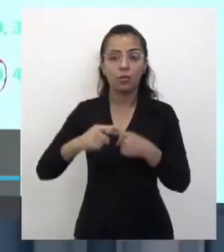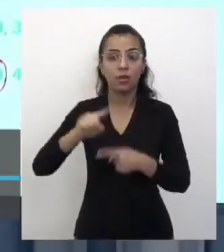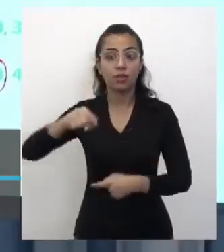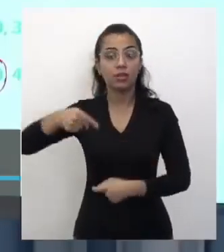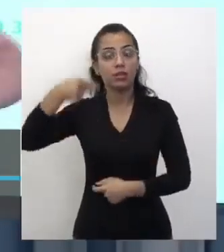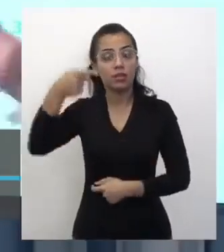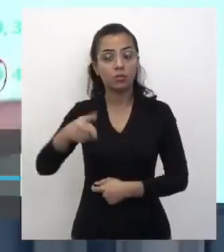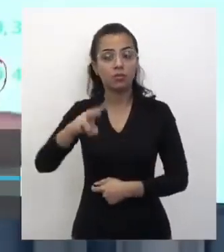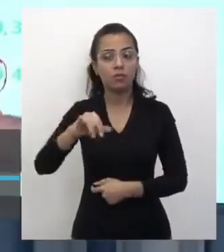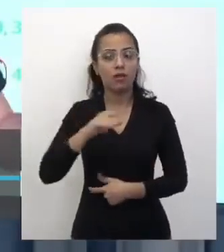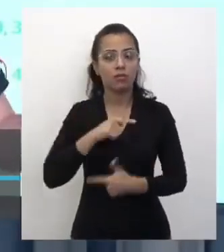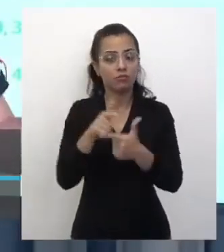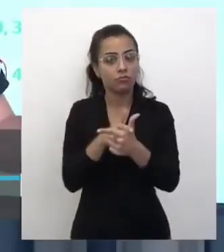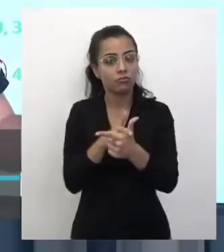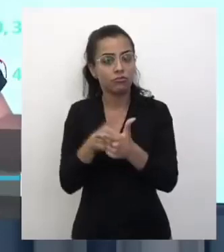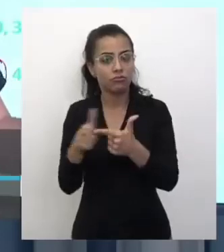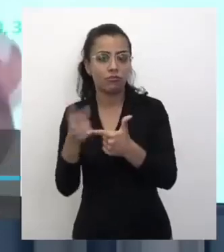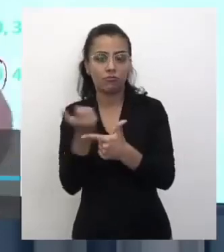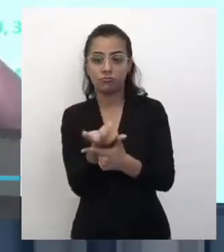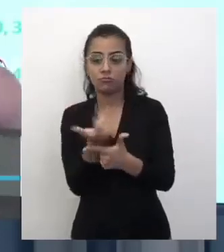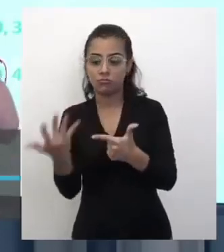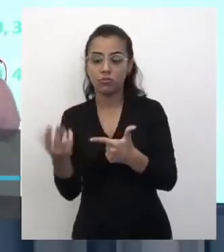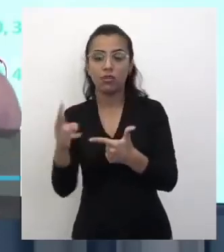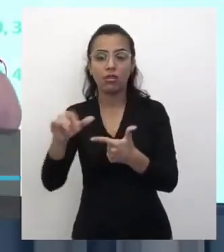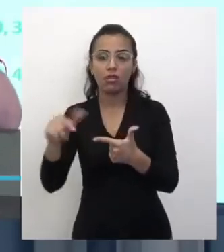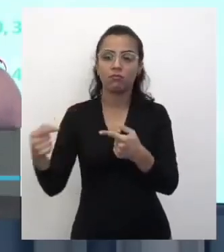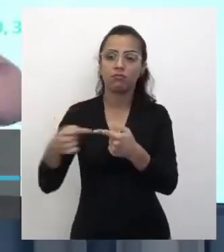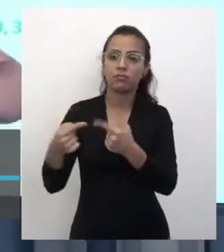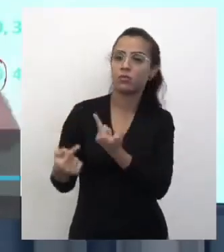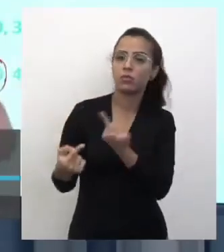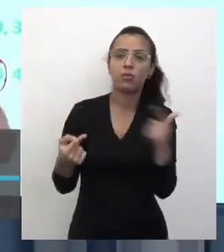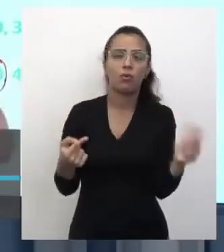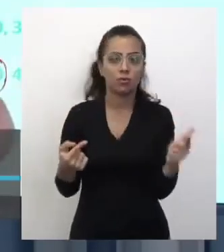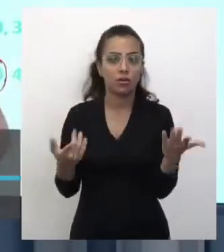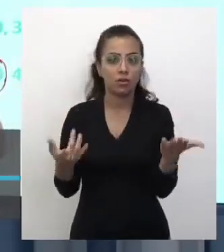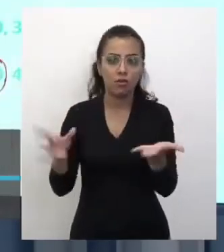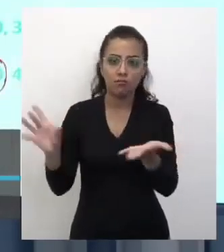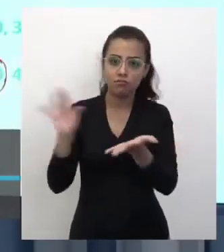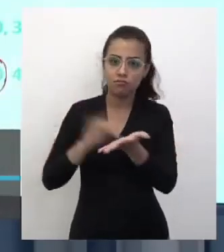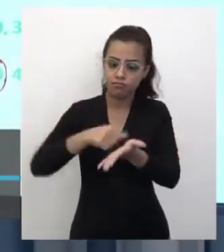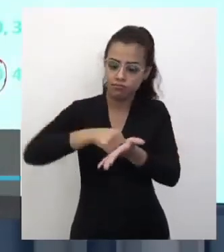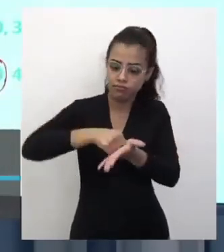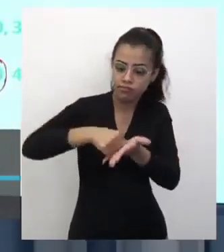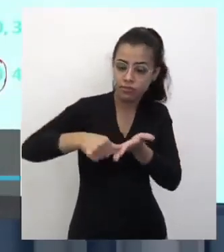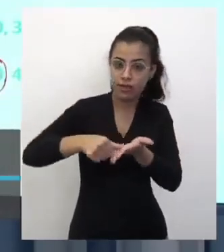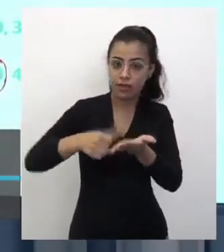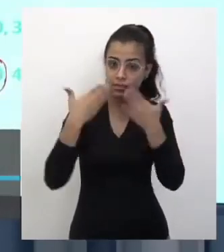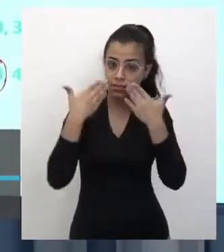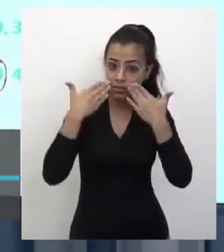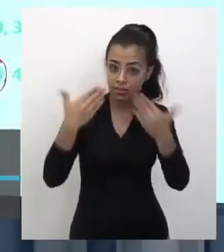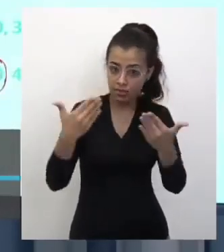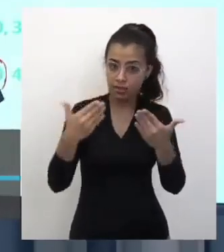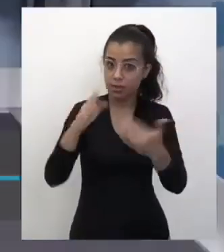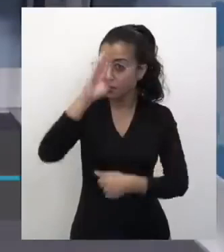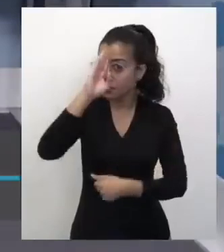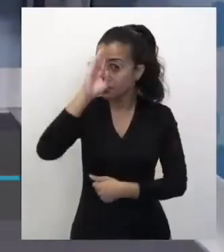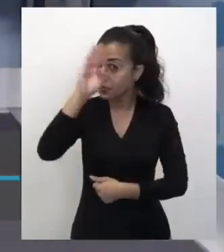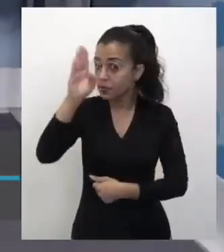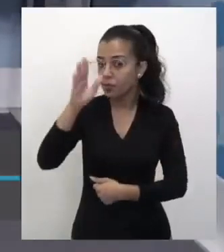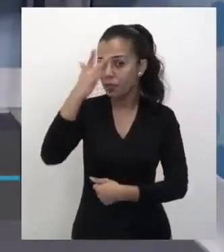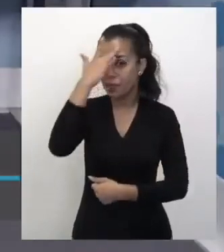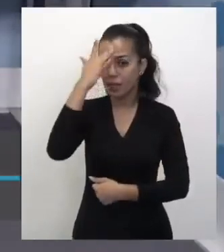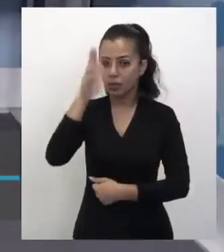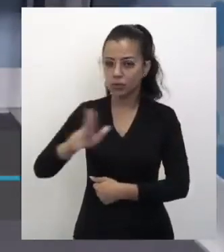vamos ver os divisores e tem uma outra relação. Então, anotem aí no caderno, deixa bem grifado lá, ó. Principalmente, ó, quem utiliza